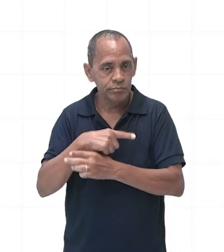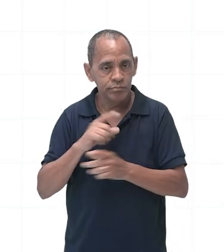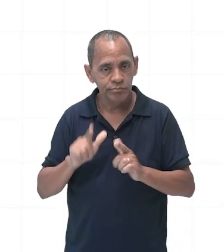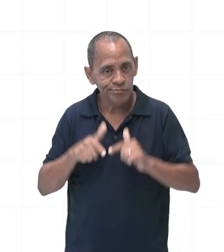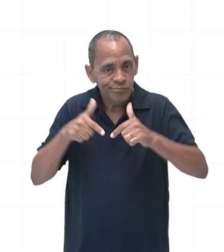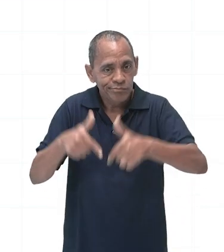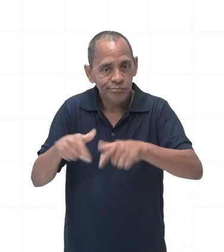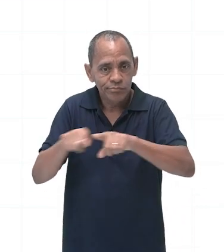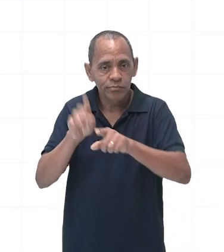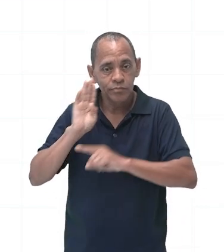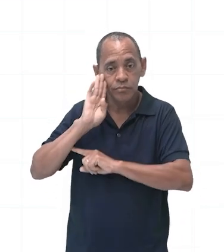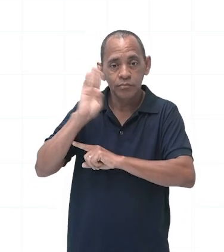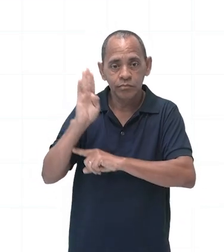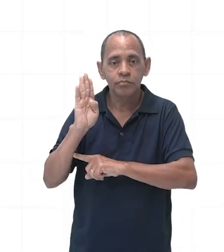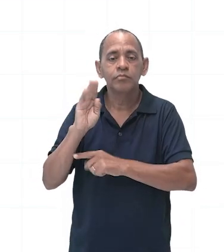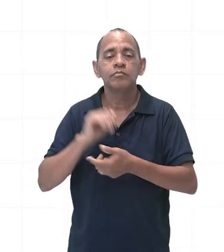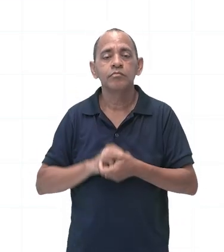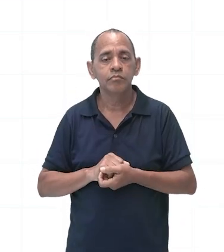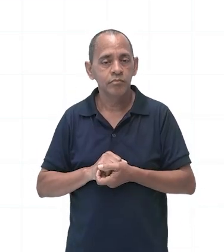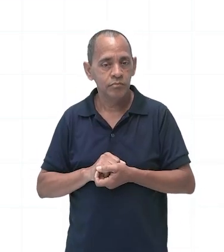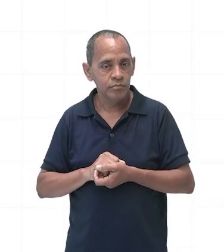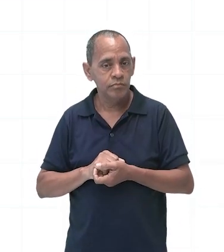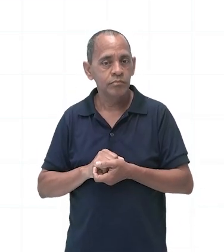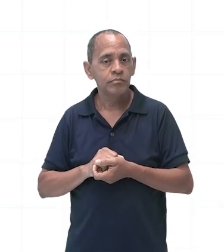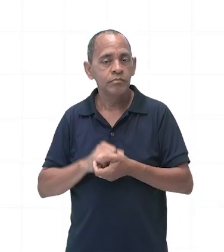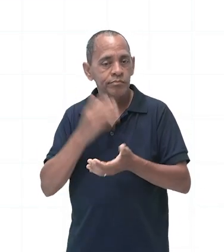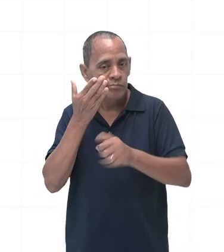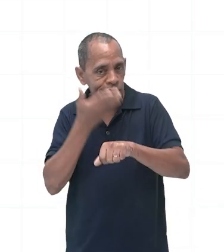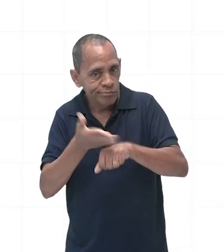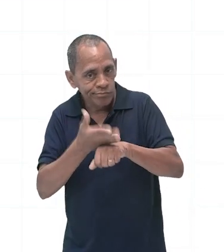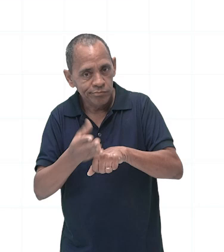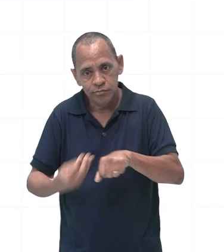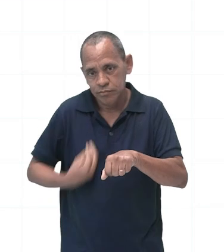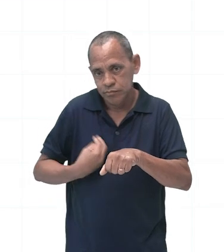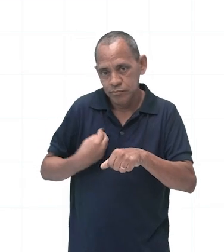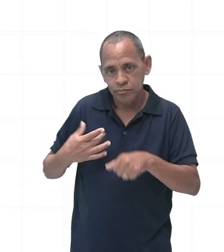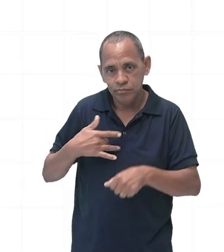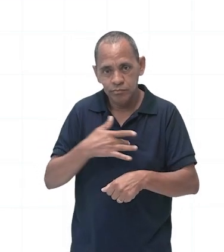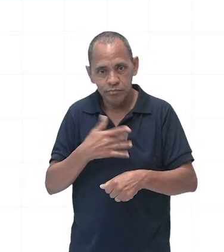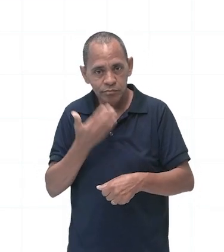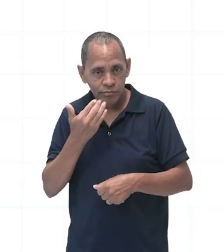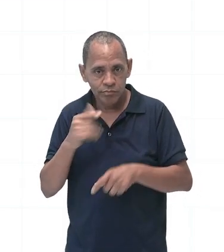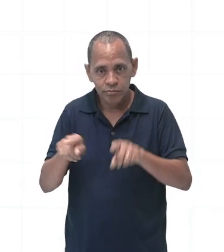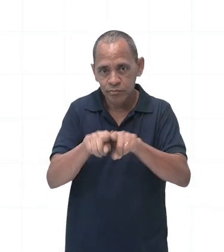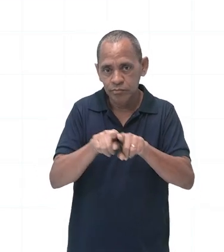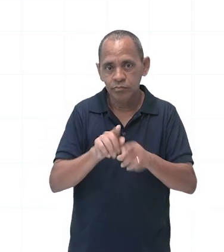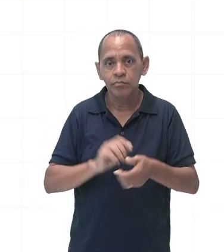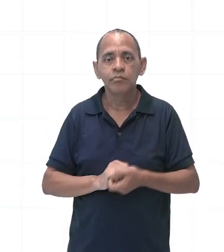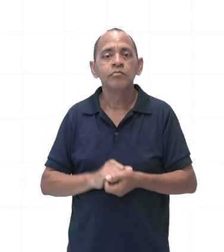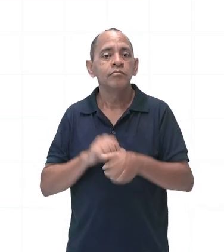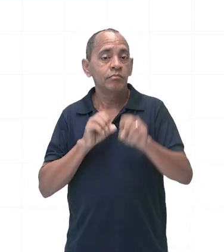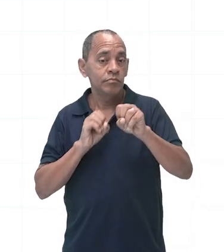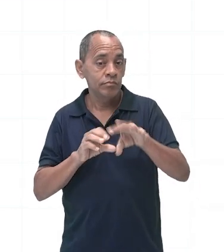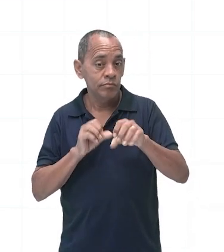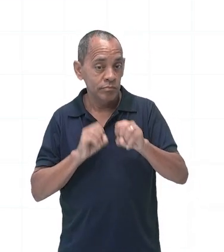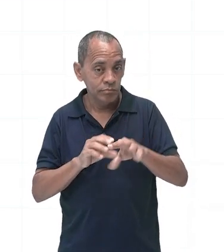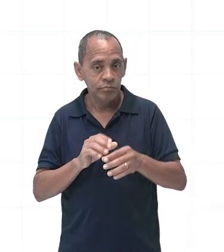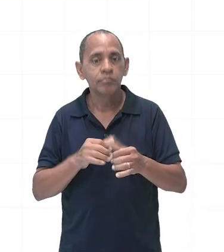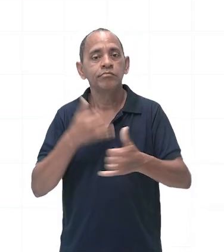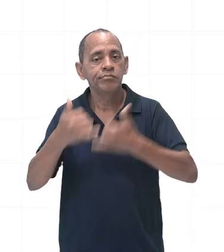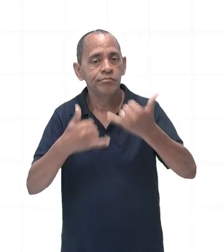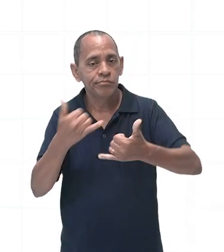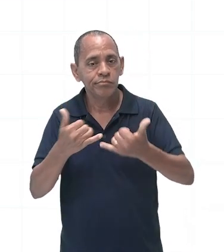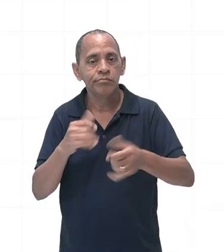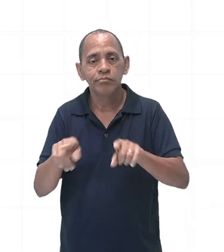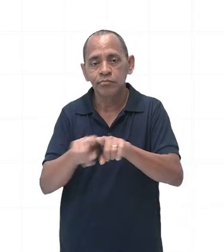absoluta prioridade a efetivação dos direitos referentes à vida, à saúde, à alimentação, à educação,